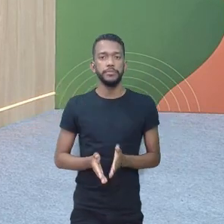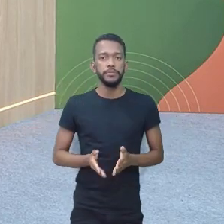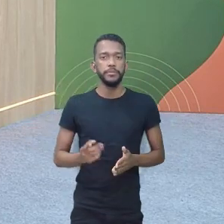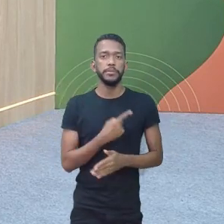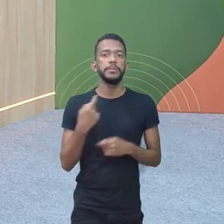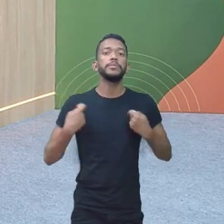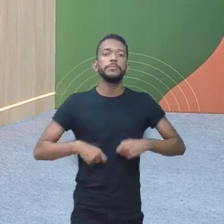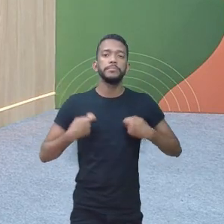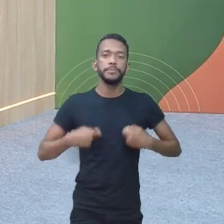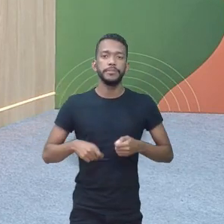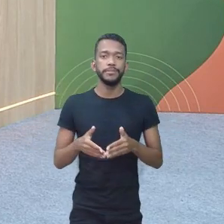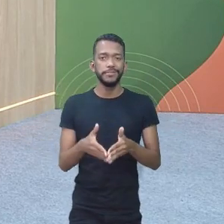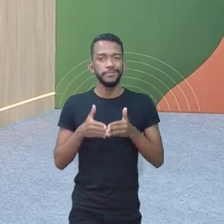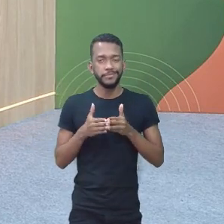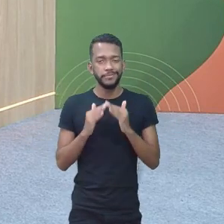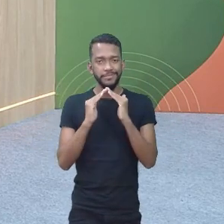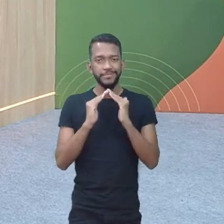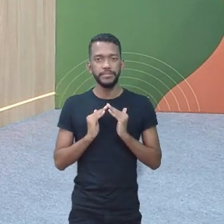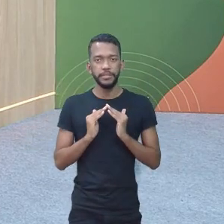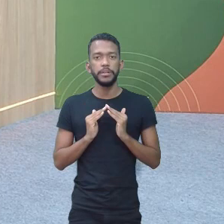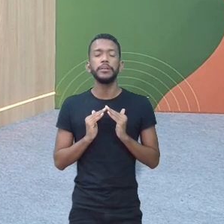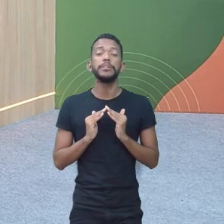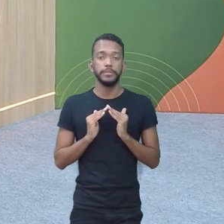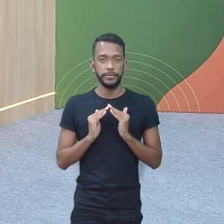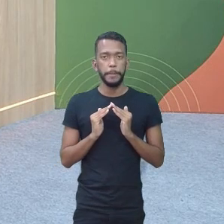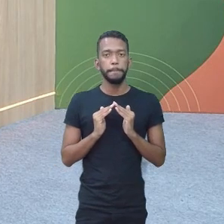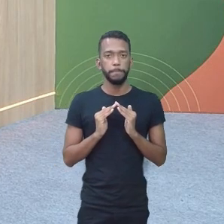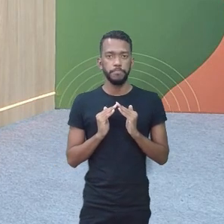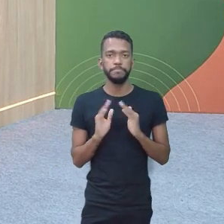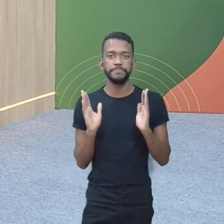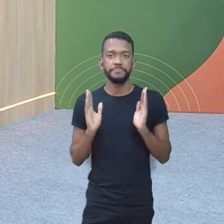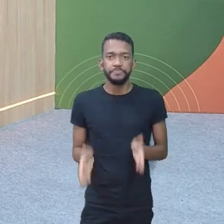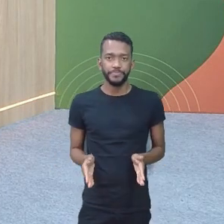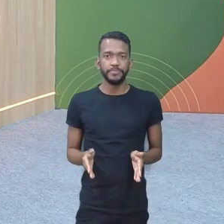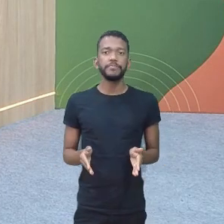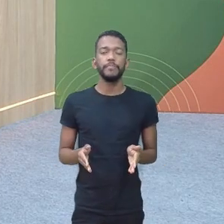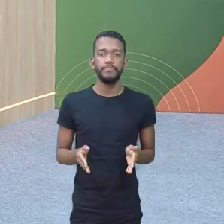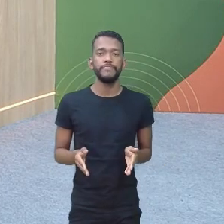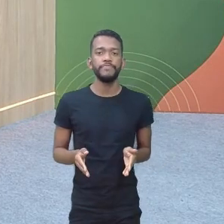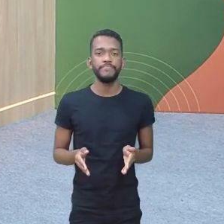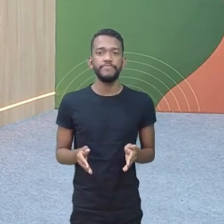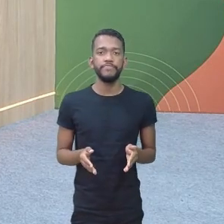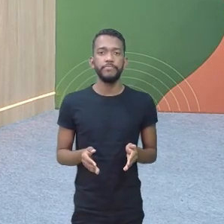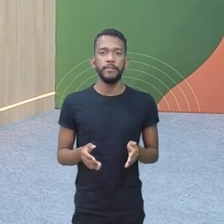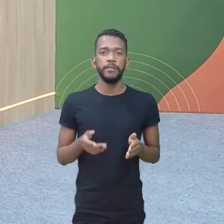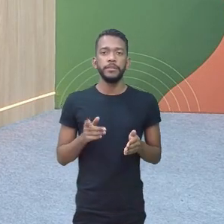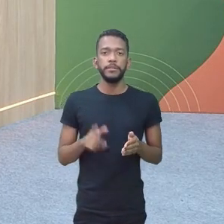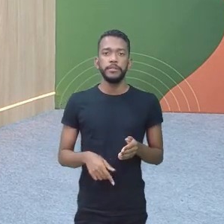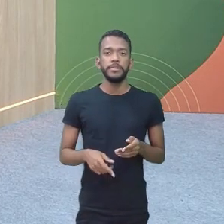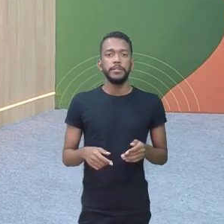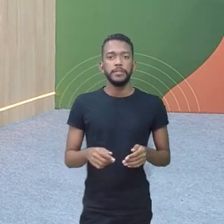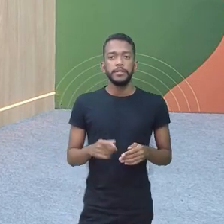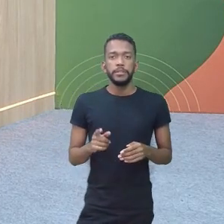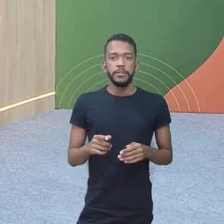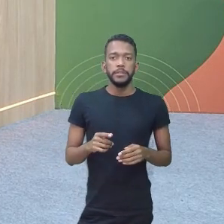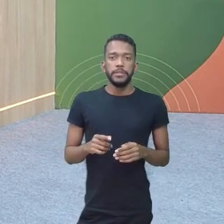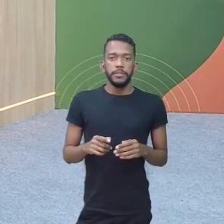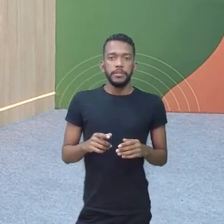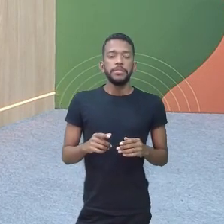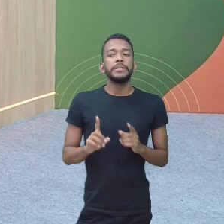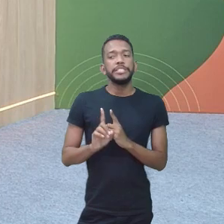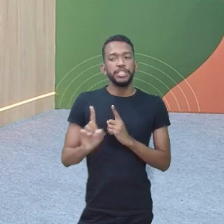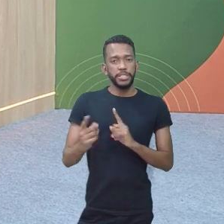precisando ficar isolado, né? Ficar sem ter